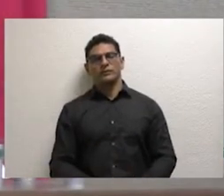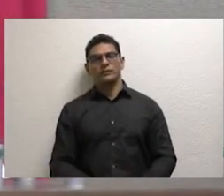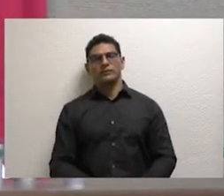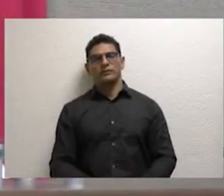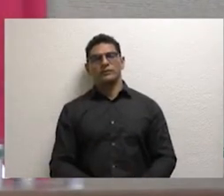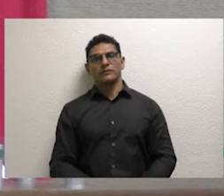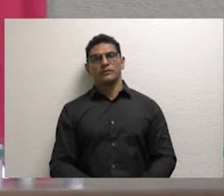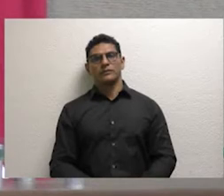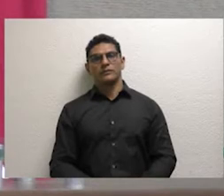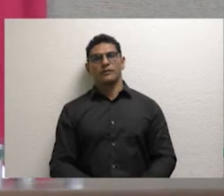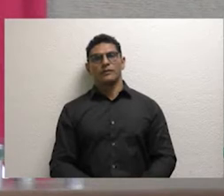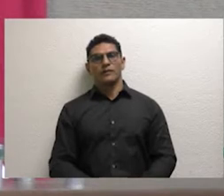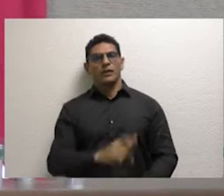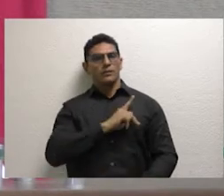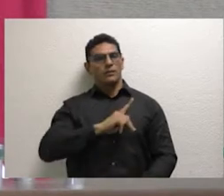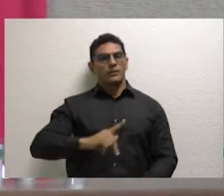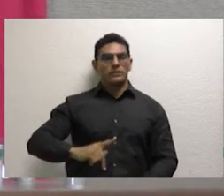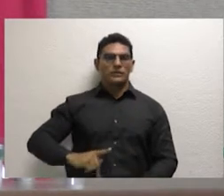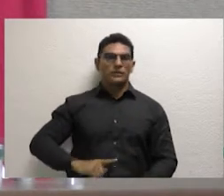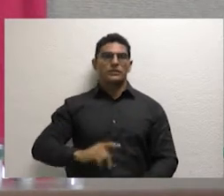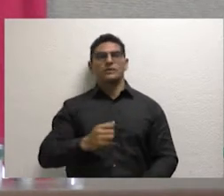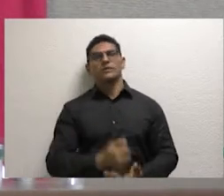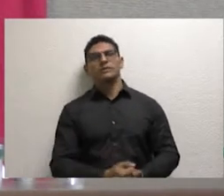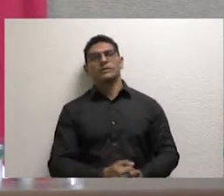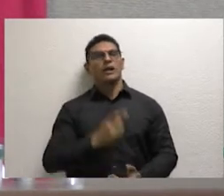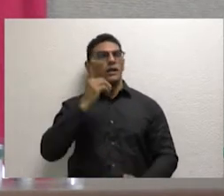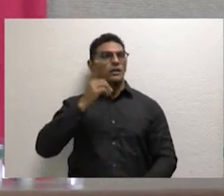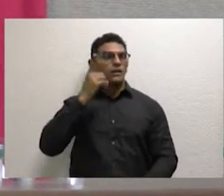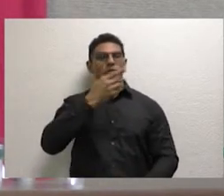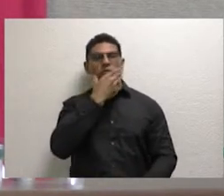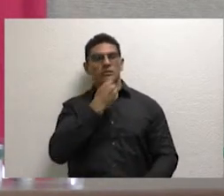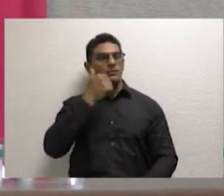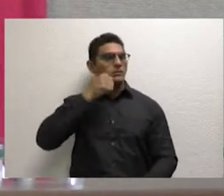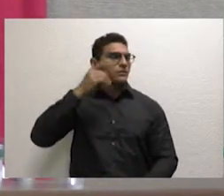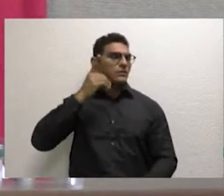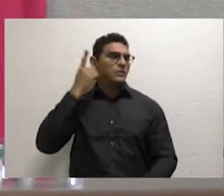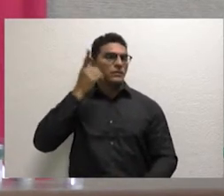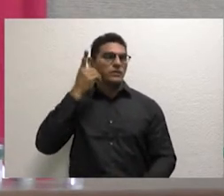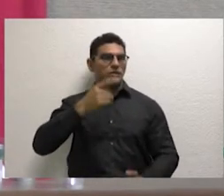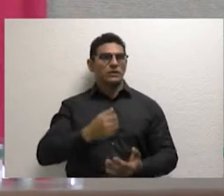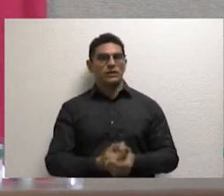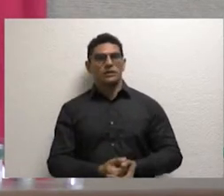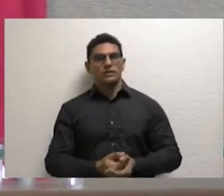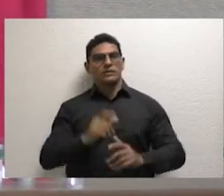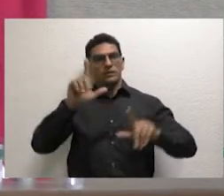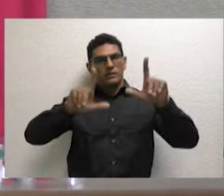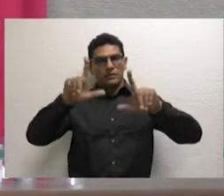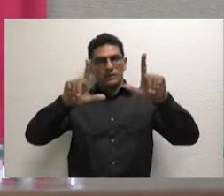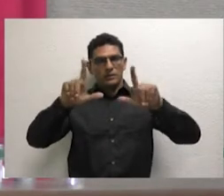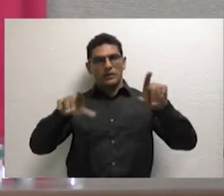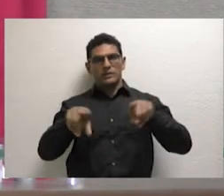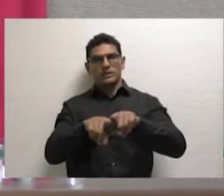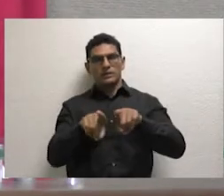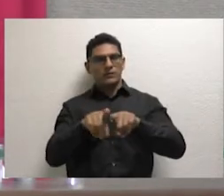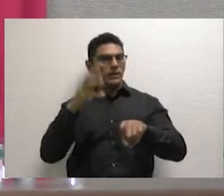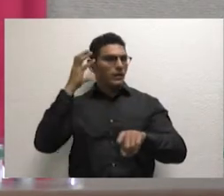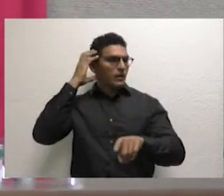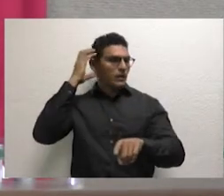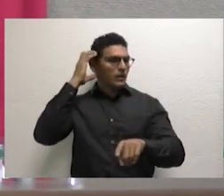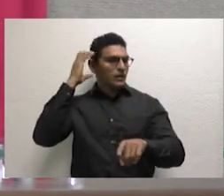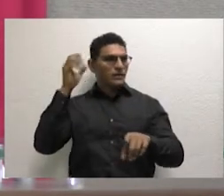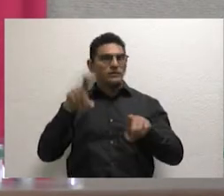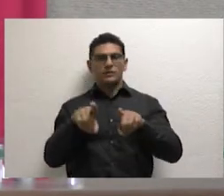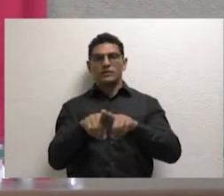Senhor presidente, senhoras deputadas, senhores deputados, a imprensa aqui presente, Rádio TV Alien,